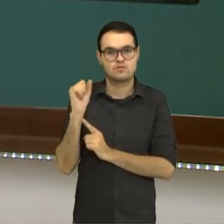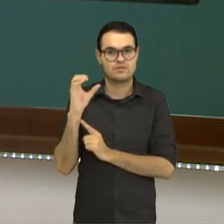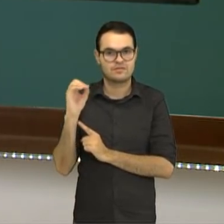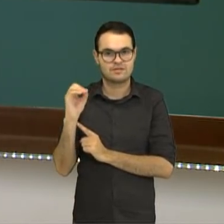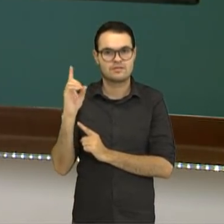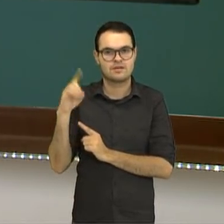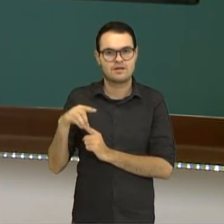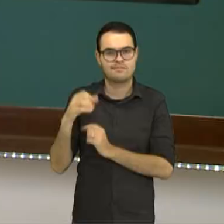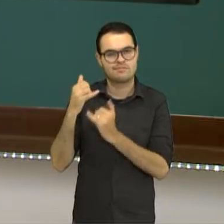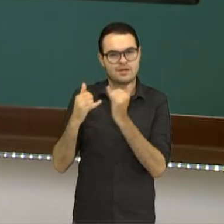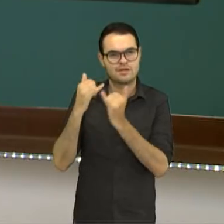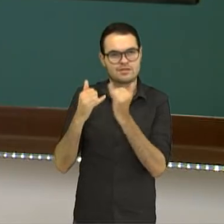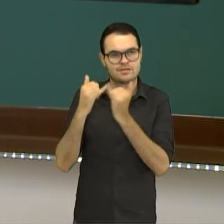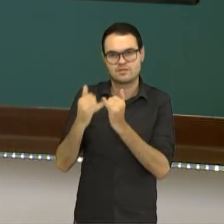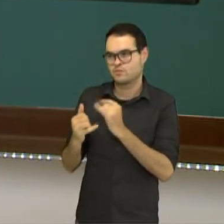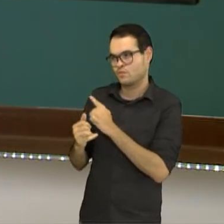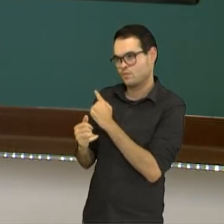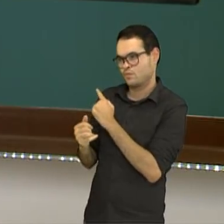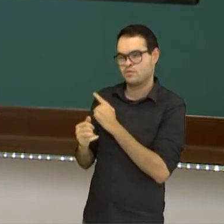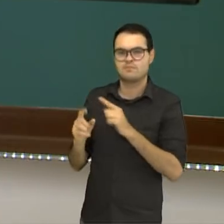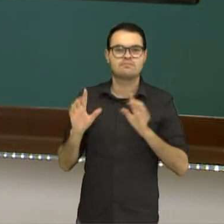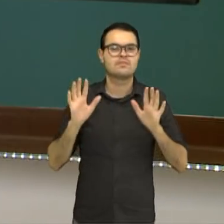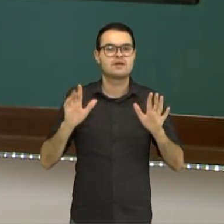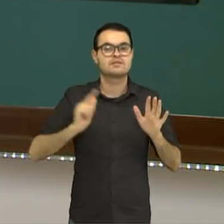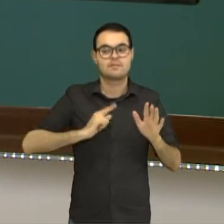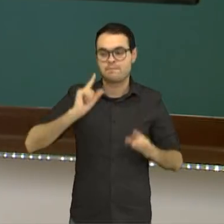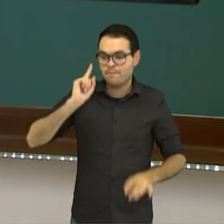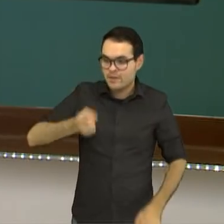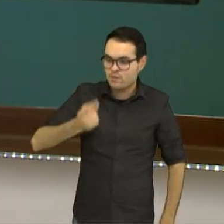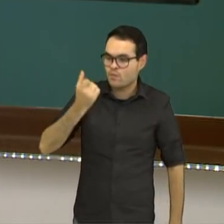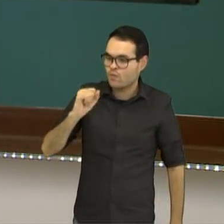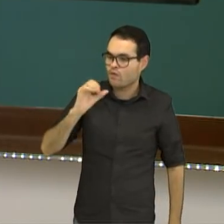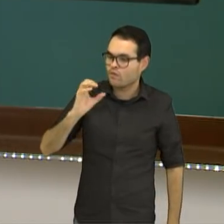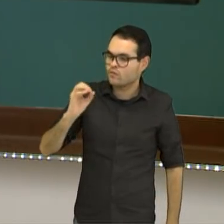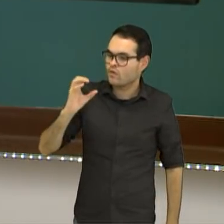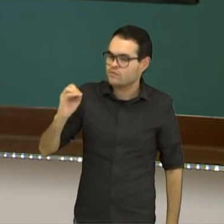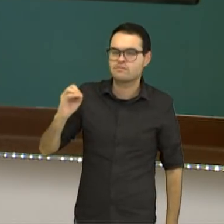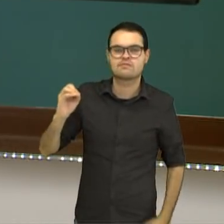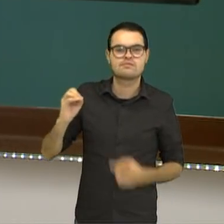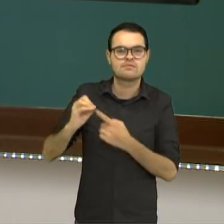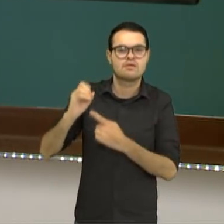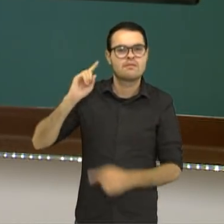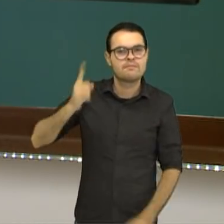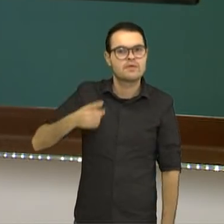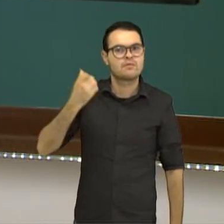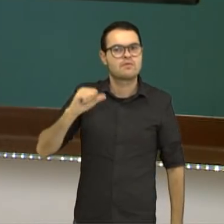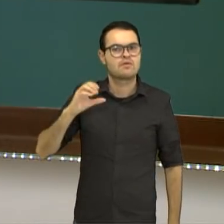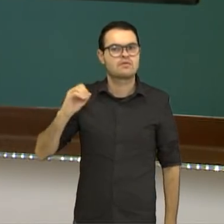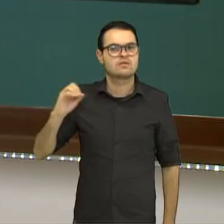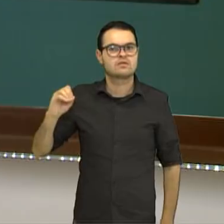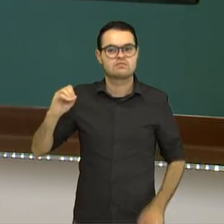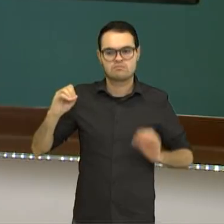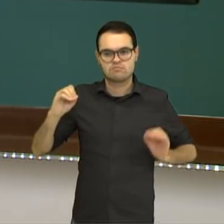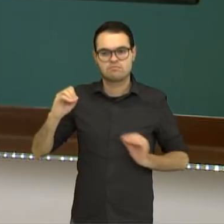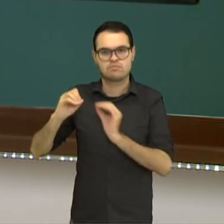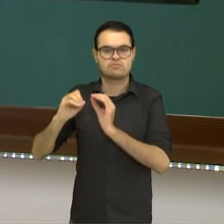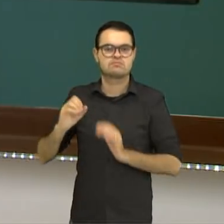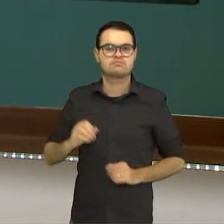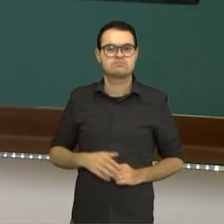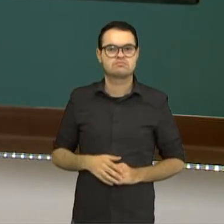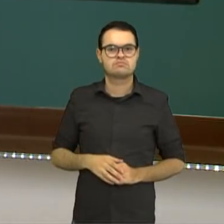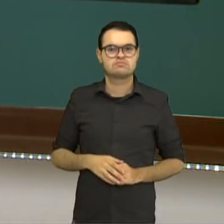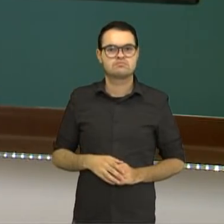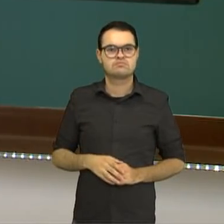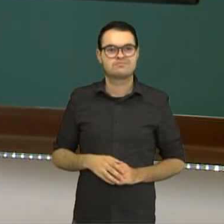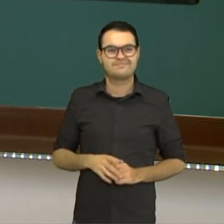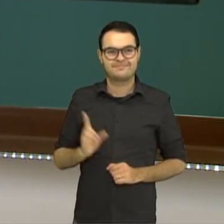fica bem parecido aqui, não é? Mas tem o 1.800. 1.800 é só eu pôr um zero aqui no 50.